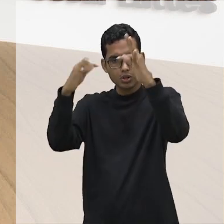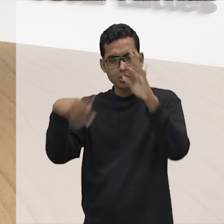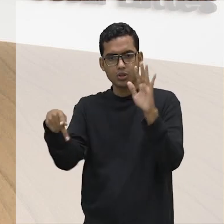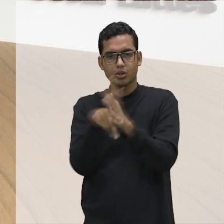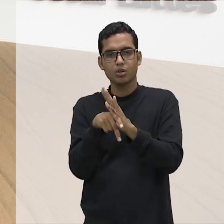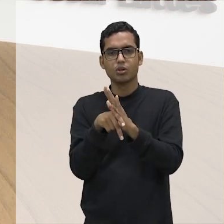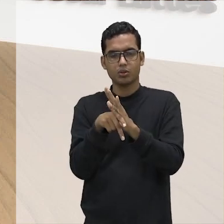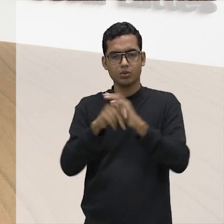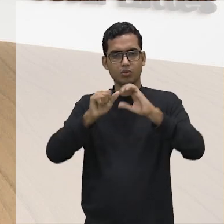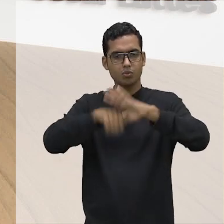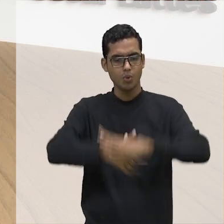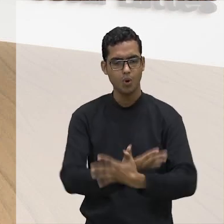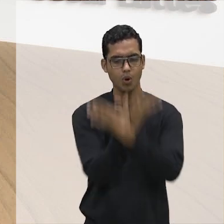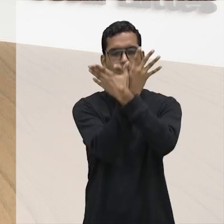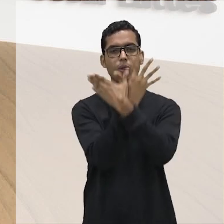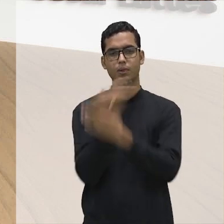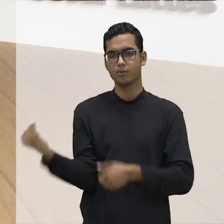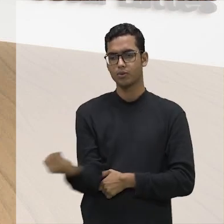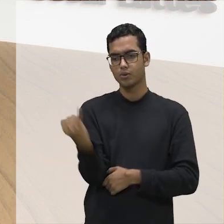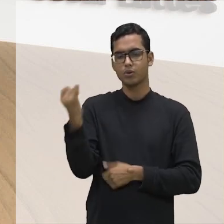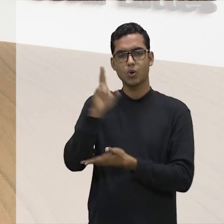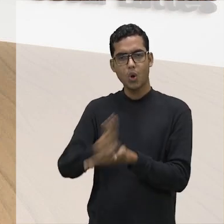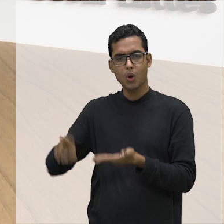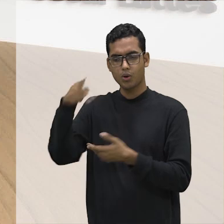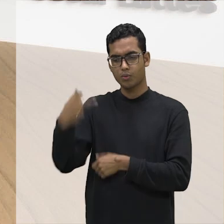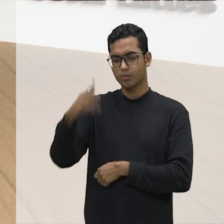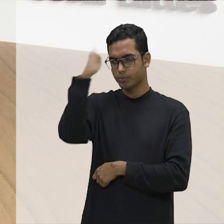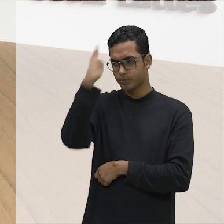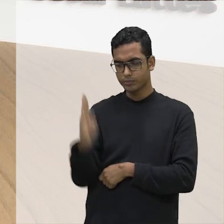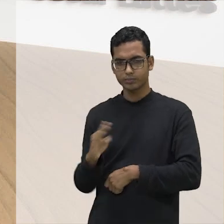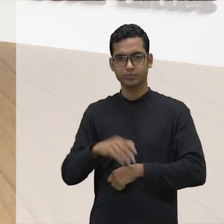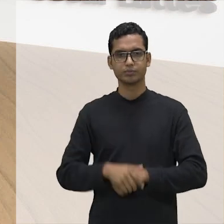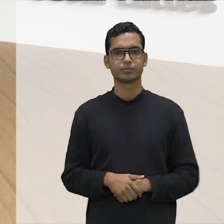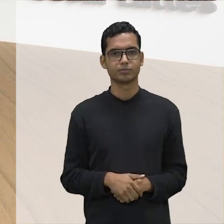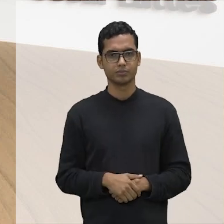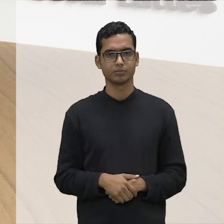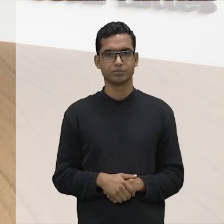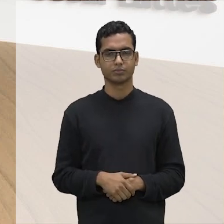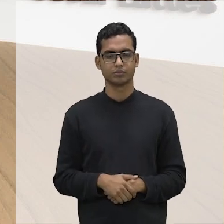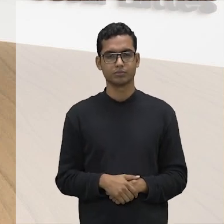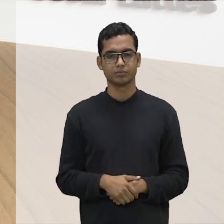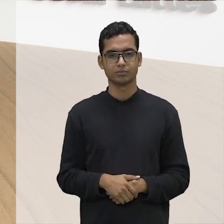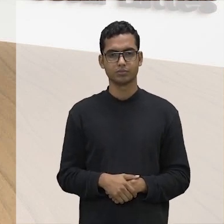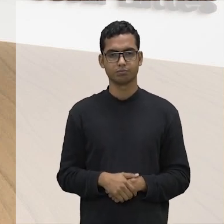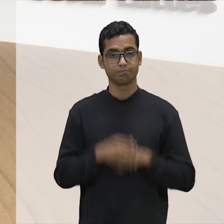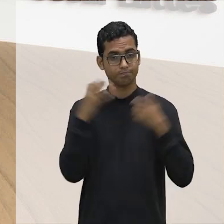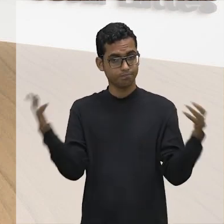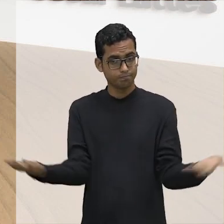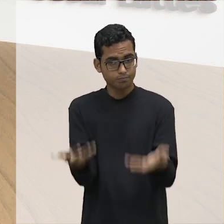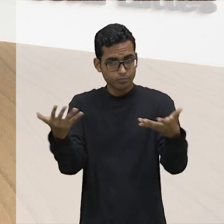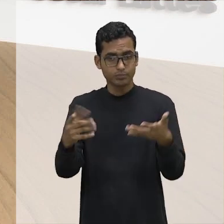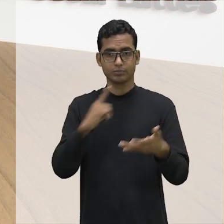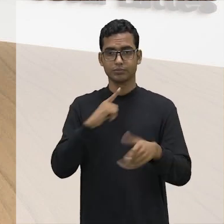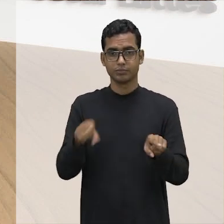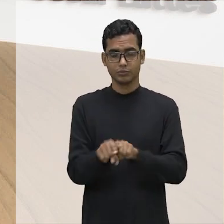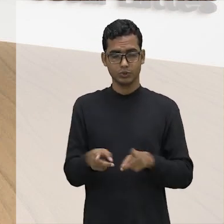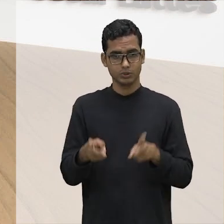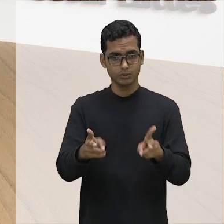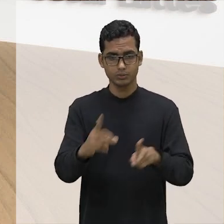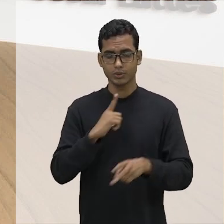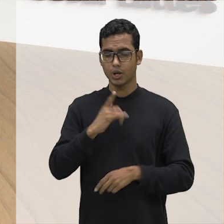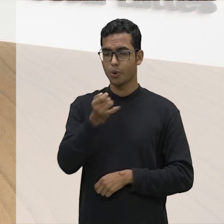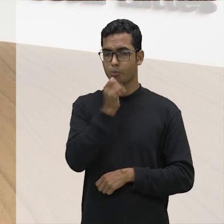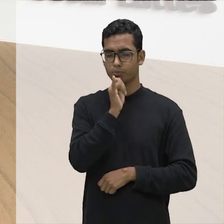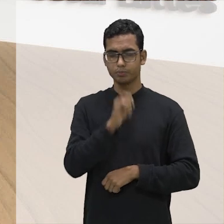uma importante universidade aqui do nosso país. Esse incentivo que é dado, ele cada vez é mais presente. Por